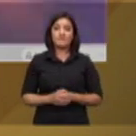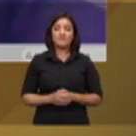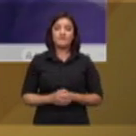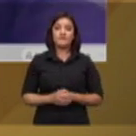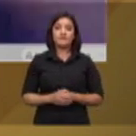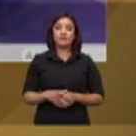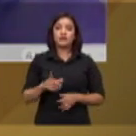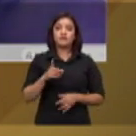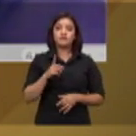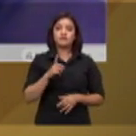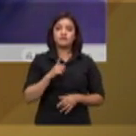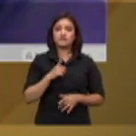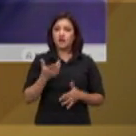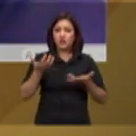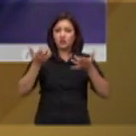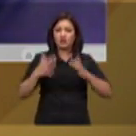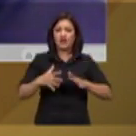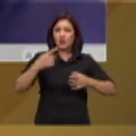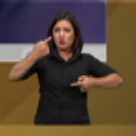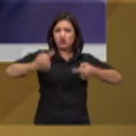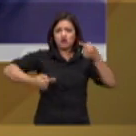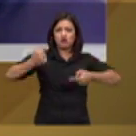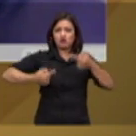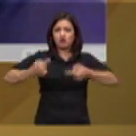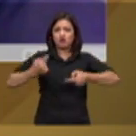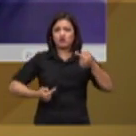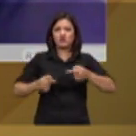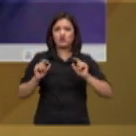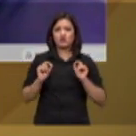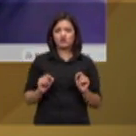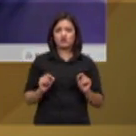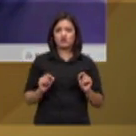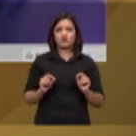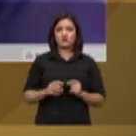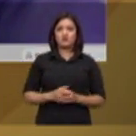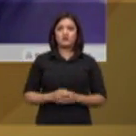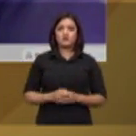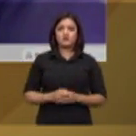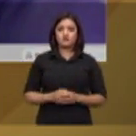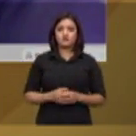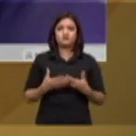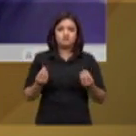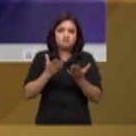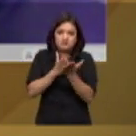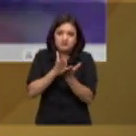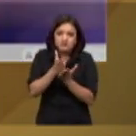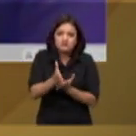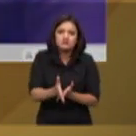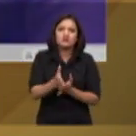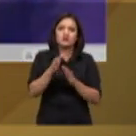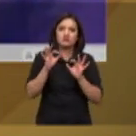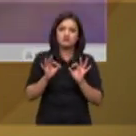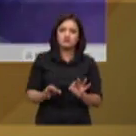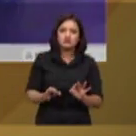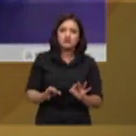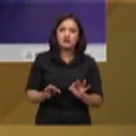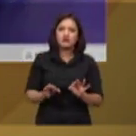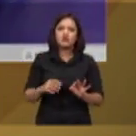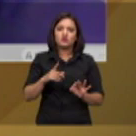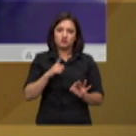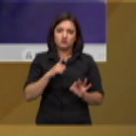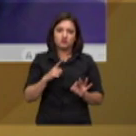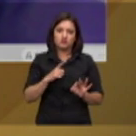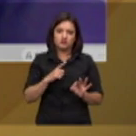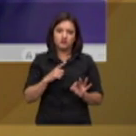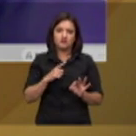monopólio, não de querendo discutir aqui a nobreza, a retidão, a correção da exploração de